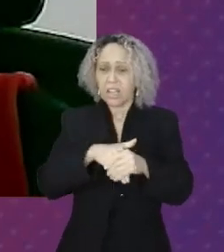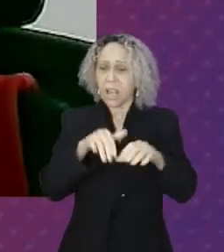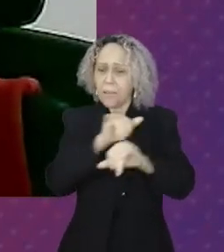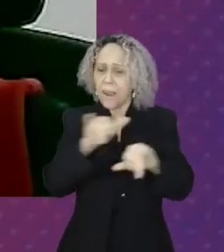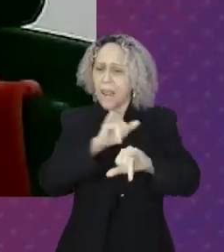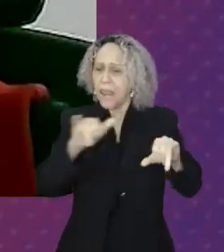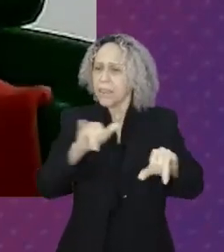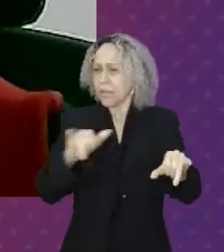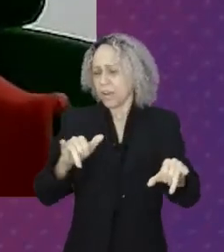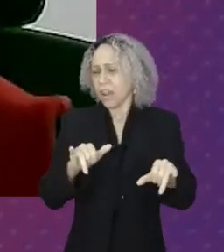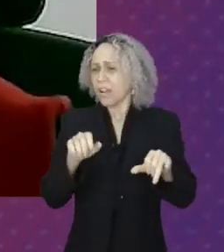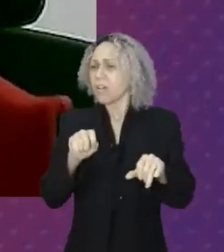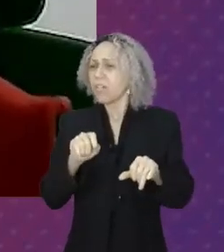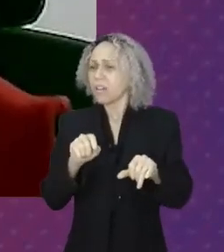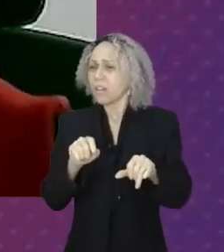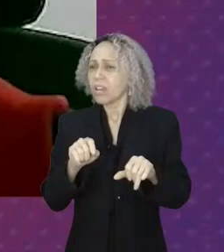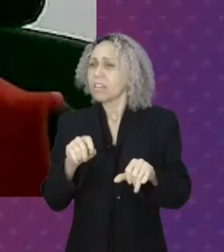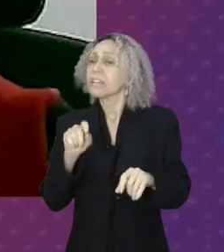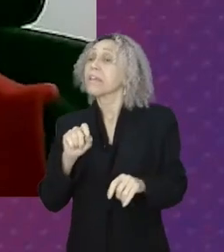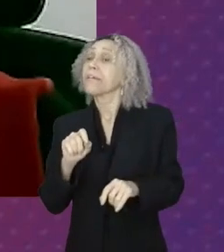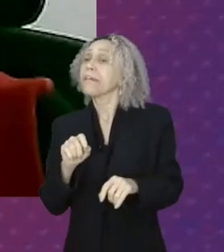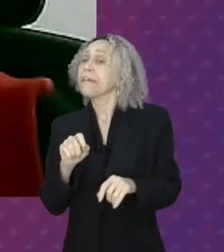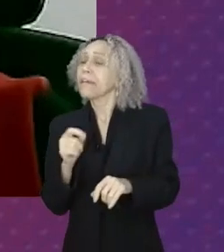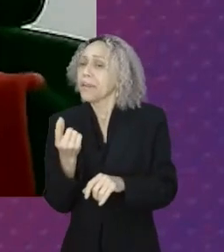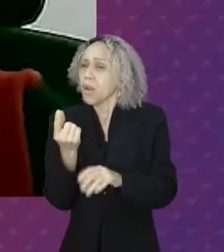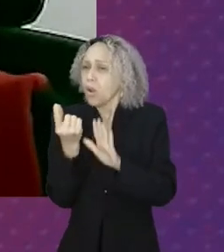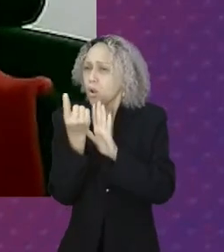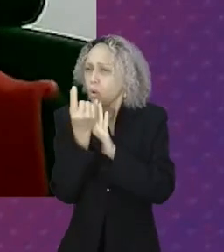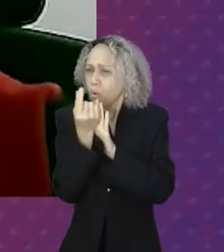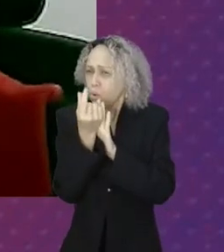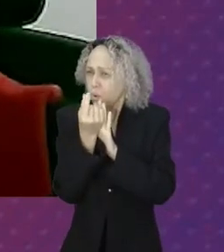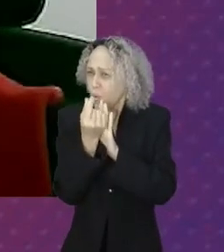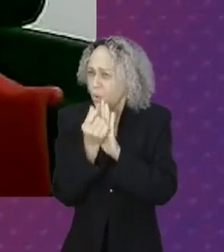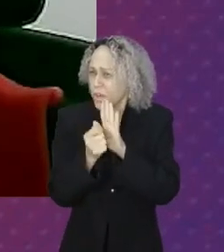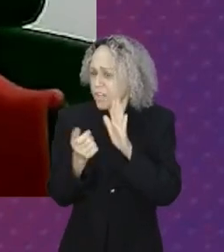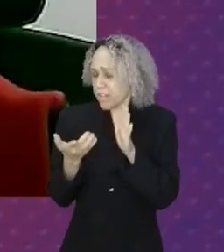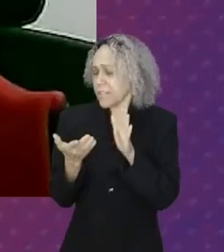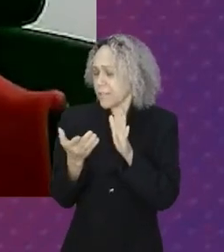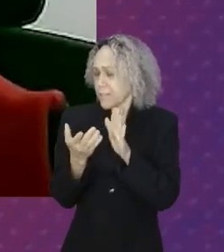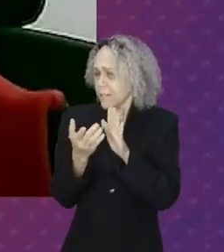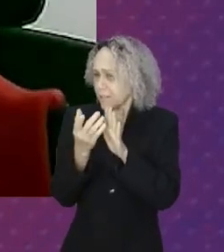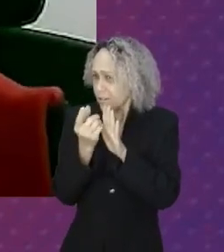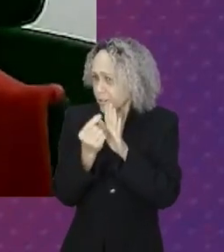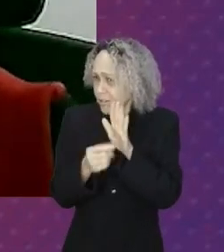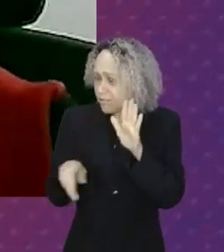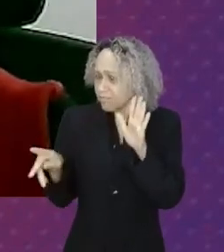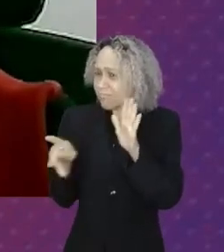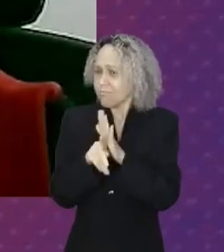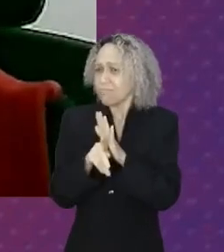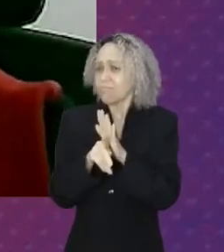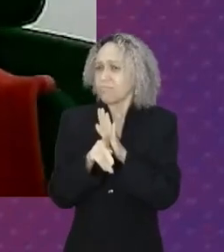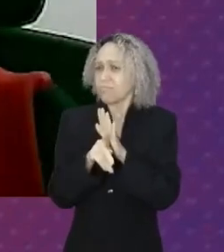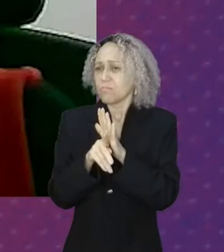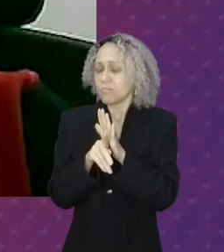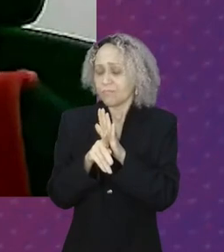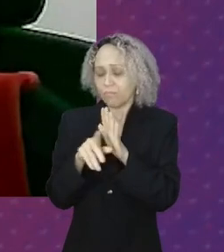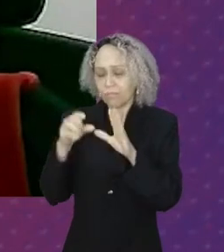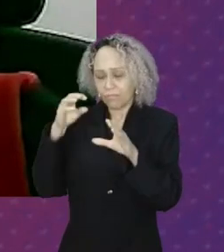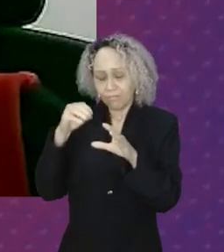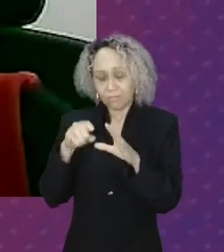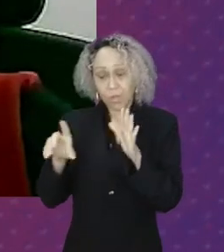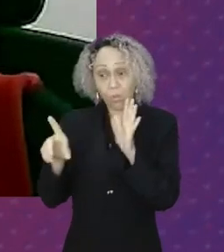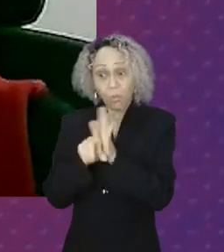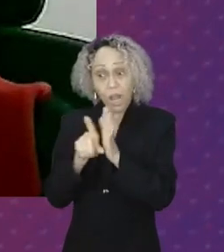é a questão do fundo eleitoral. O fundo eleitoral tem um regramento próprio. Porém, na